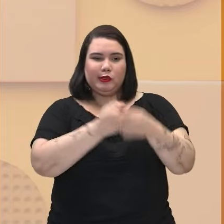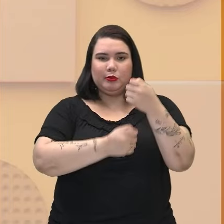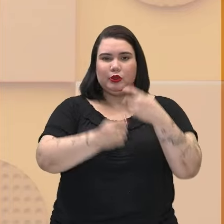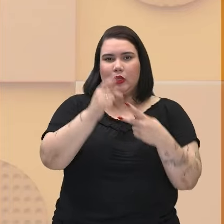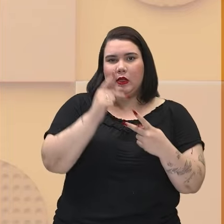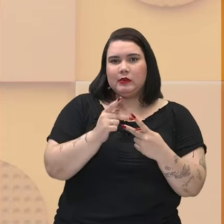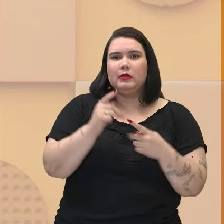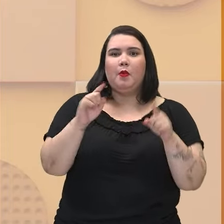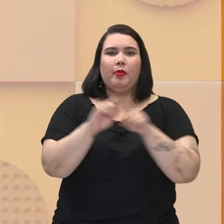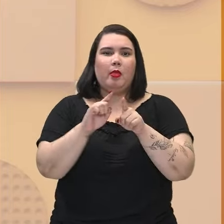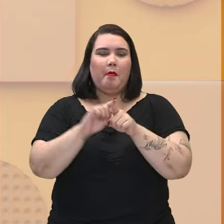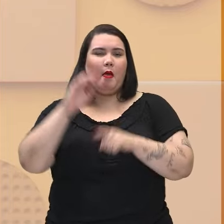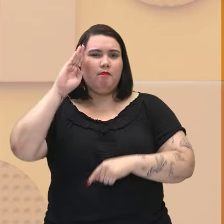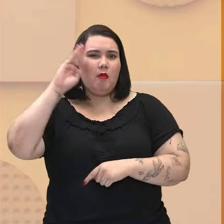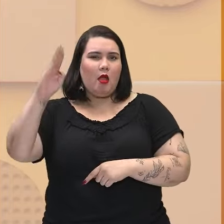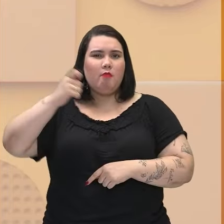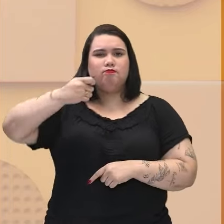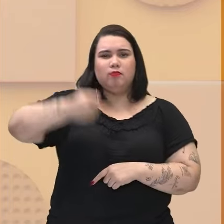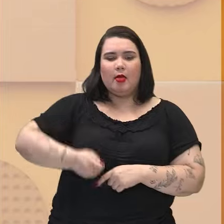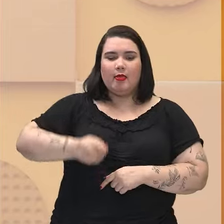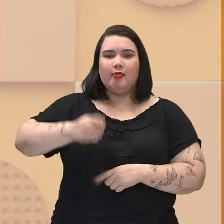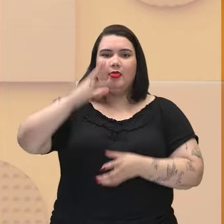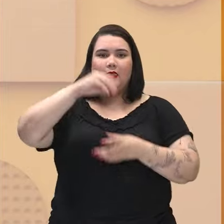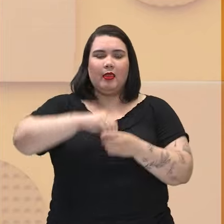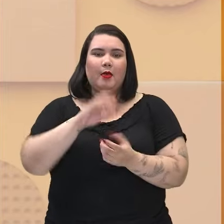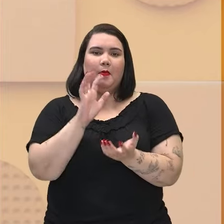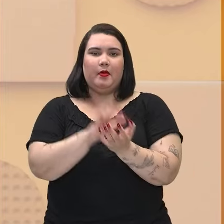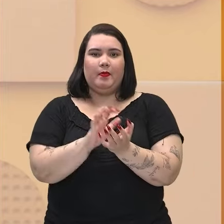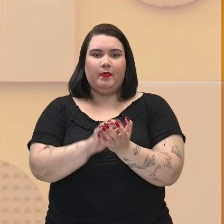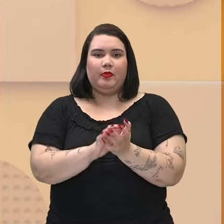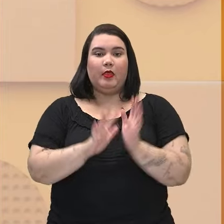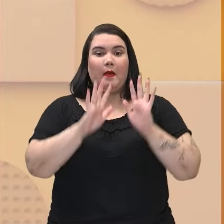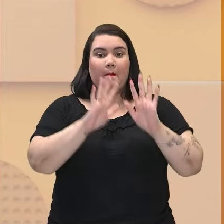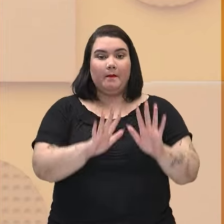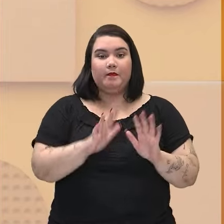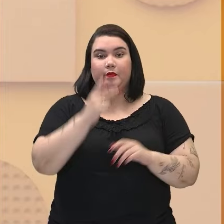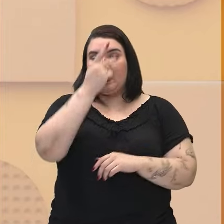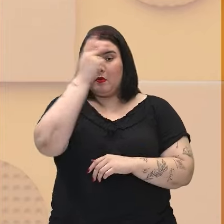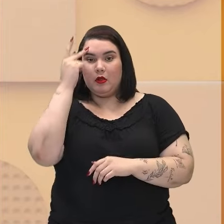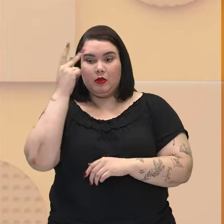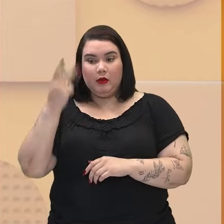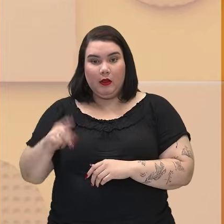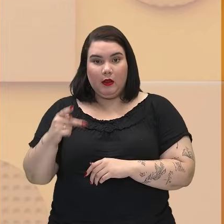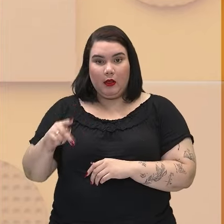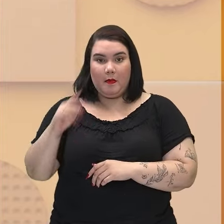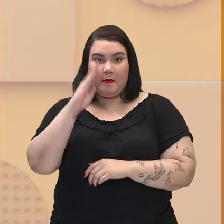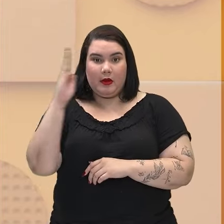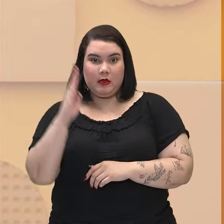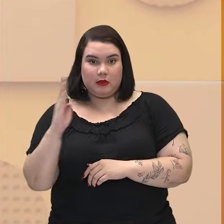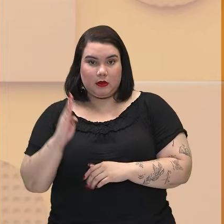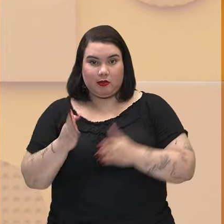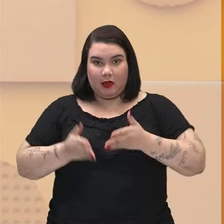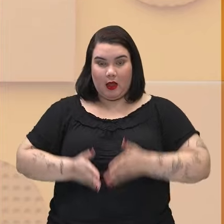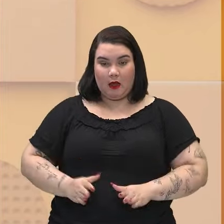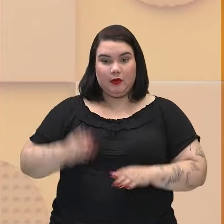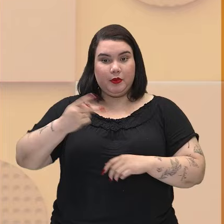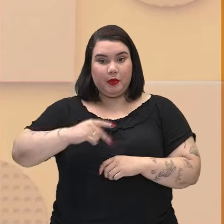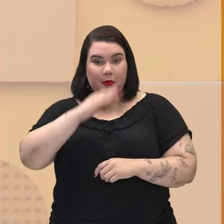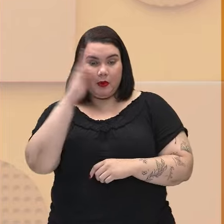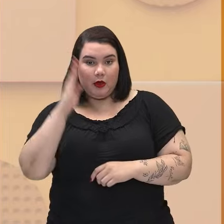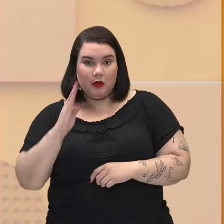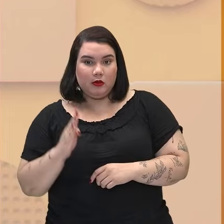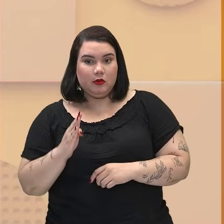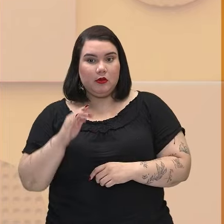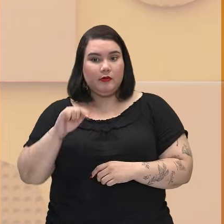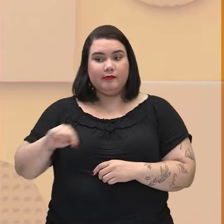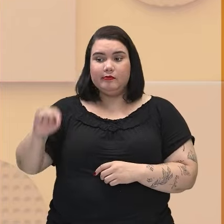de Pernambuco. Então os brasileiros, agora já nas descendentes portugueses que nasceram aqui, que já eram brasileiros,